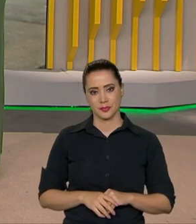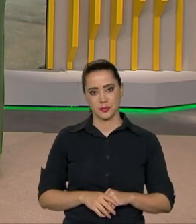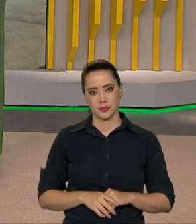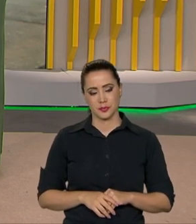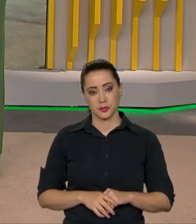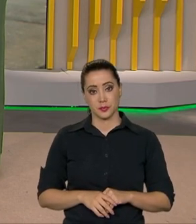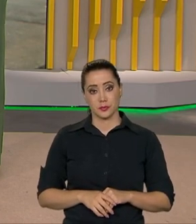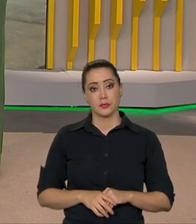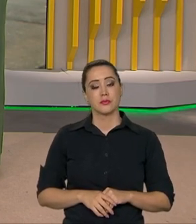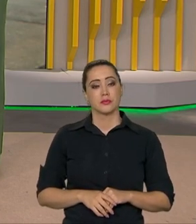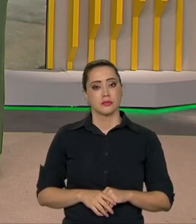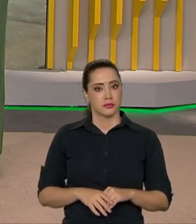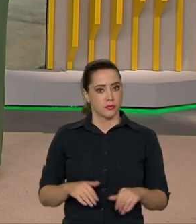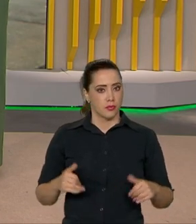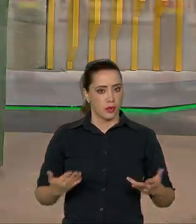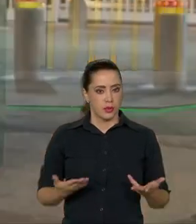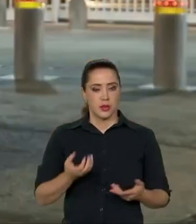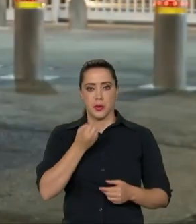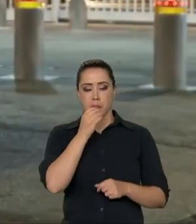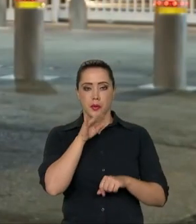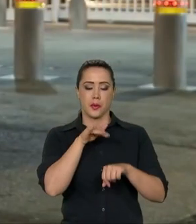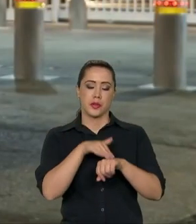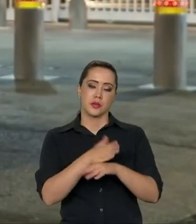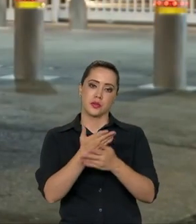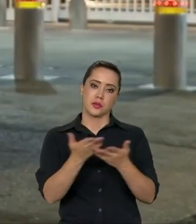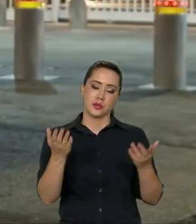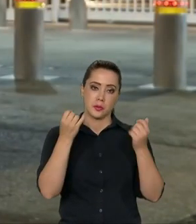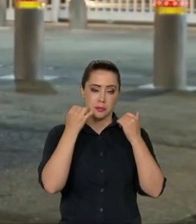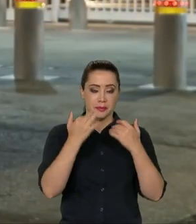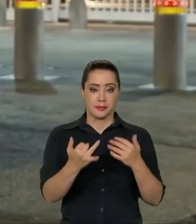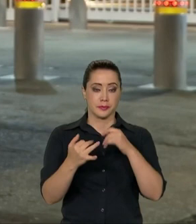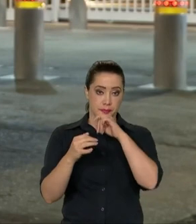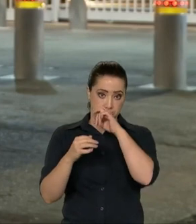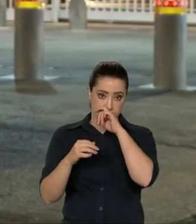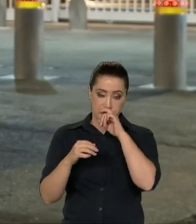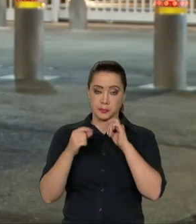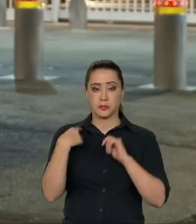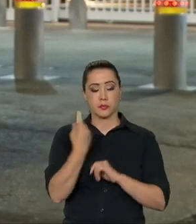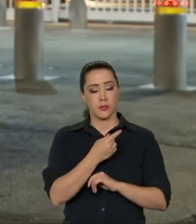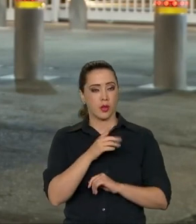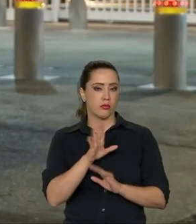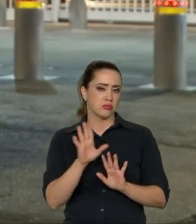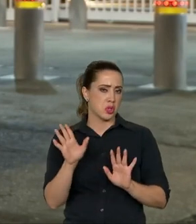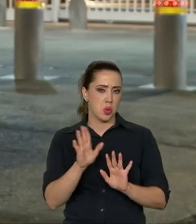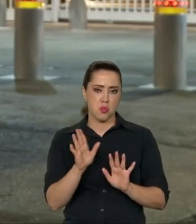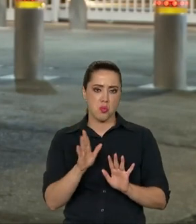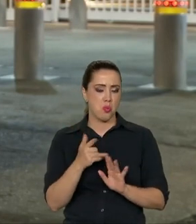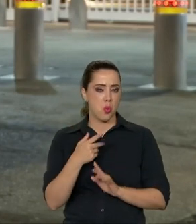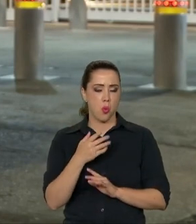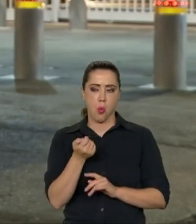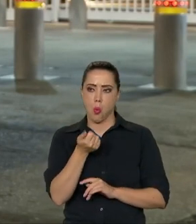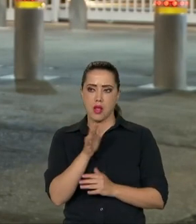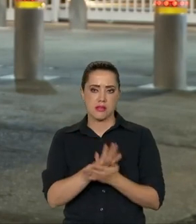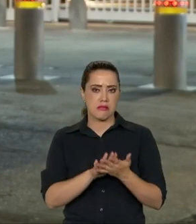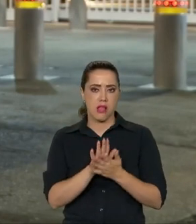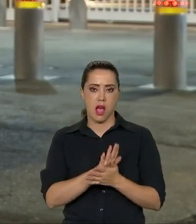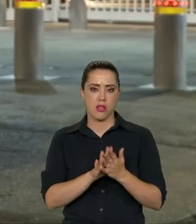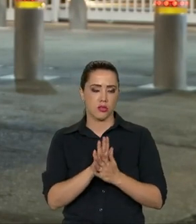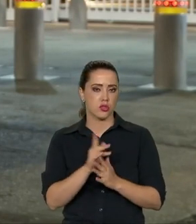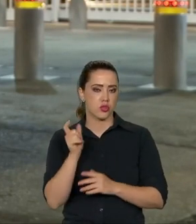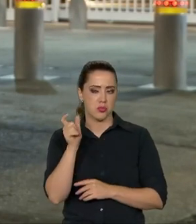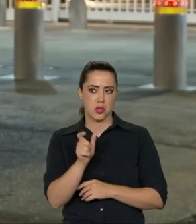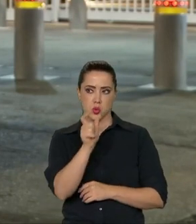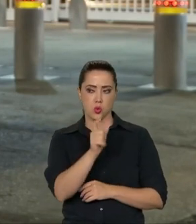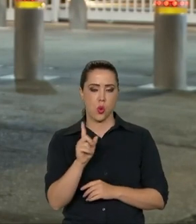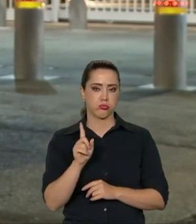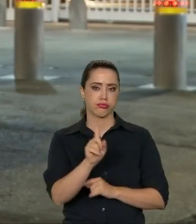Oi, Ana, boa noite para você também, boa noite para o Roberto e boa noite para quem nos acompanha. Olha, pouquíssima movimentação por aqui hoje, viu? Até